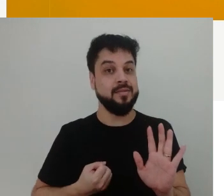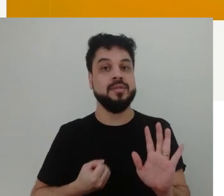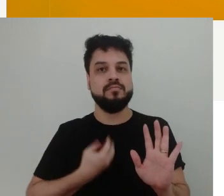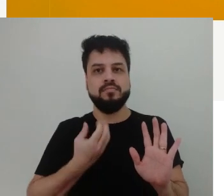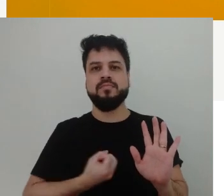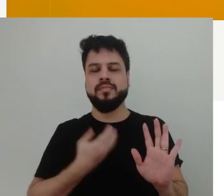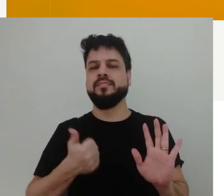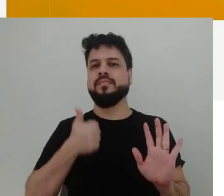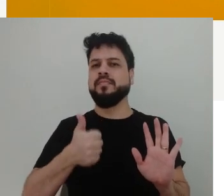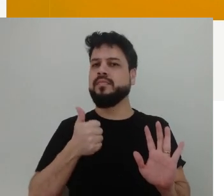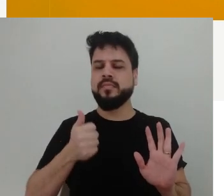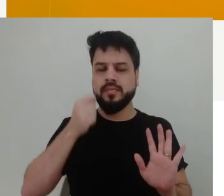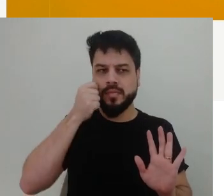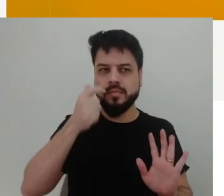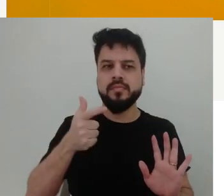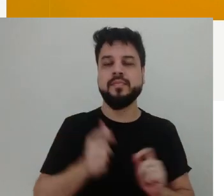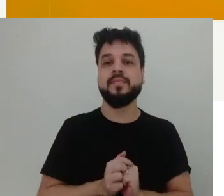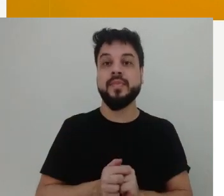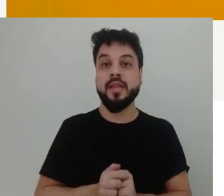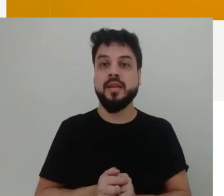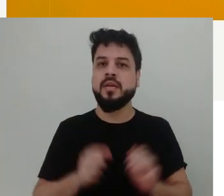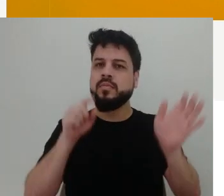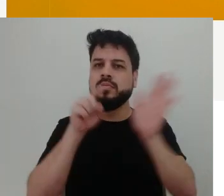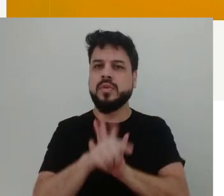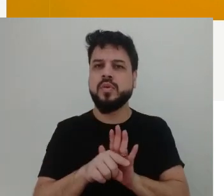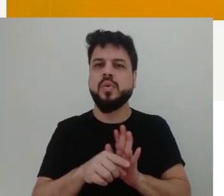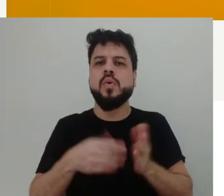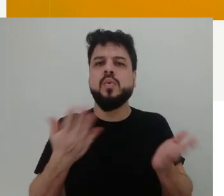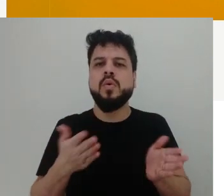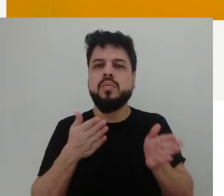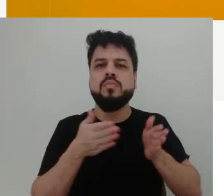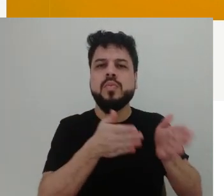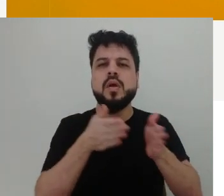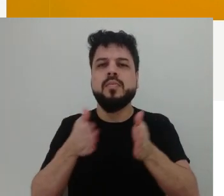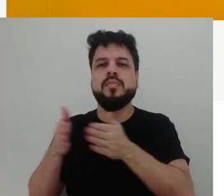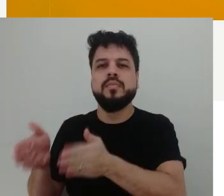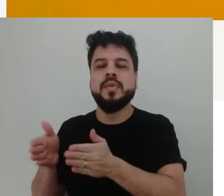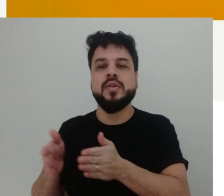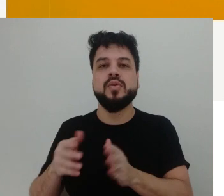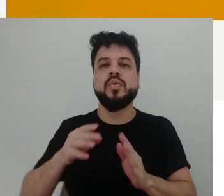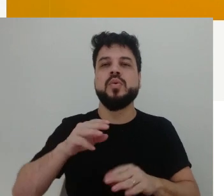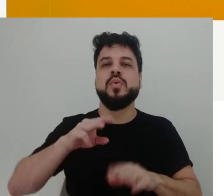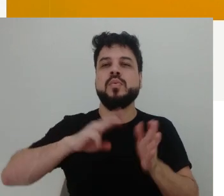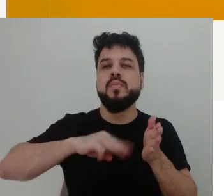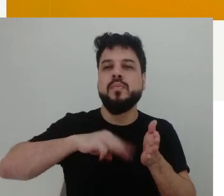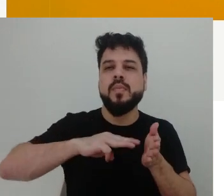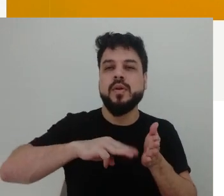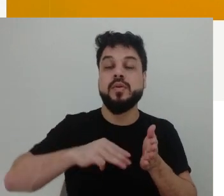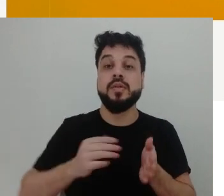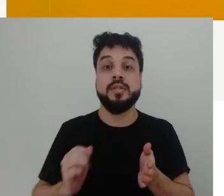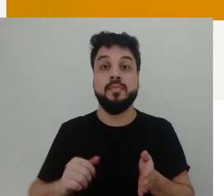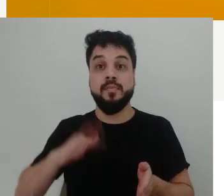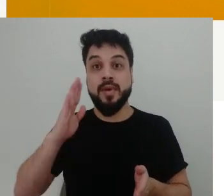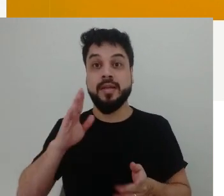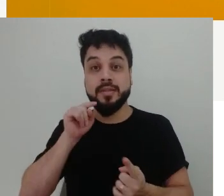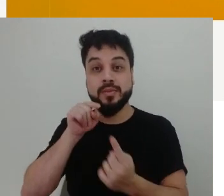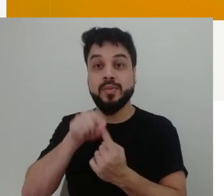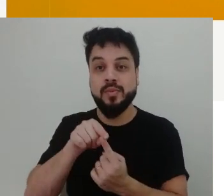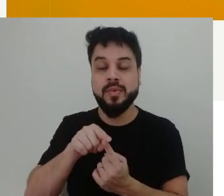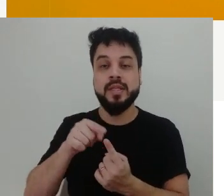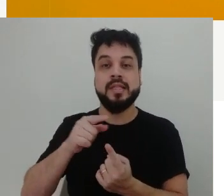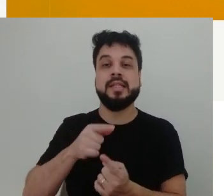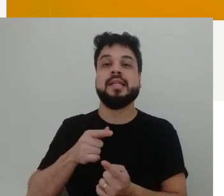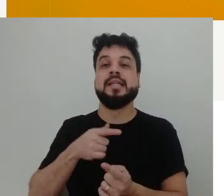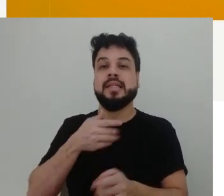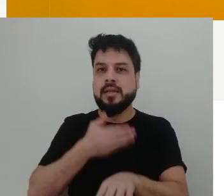menos. Veja só, é difícil responder, claro, mas eu posso tentar dizer como eu vejo. Então,